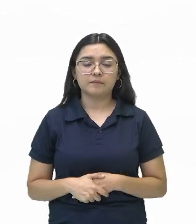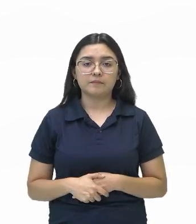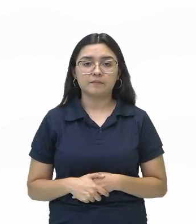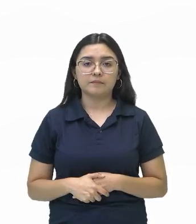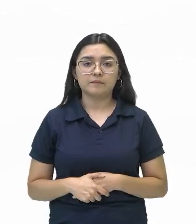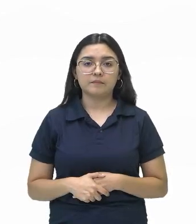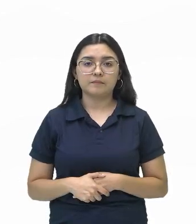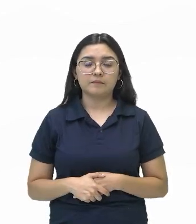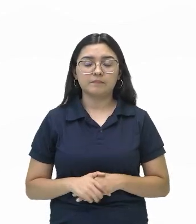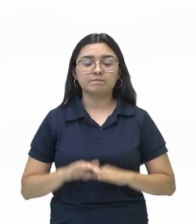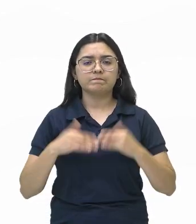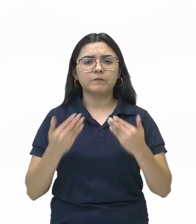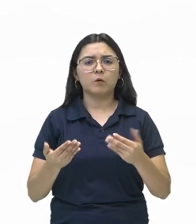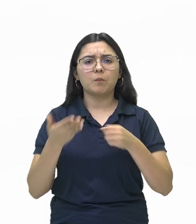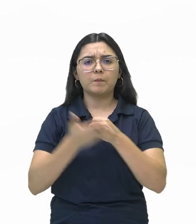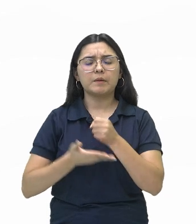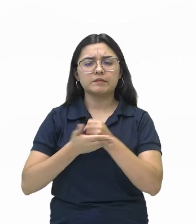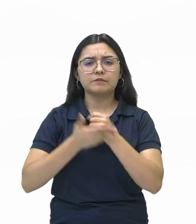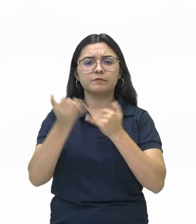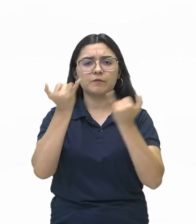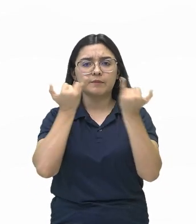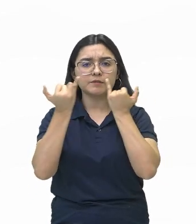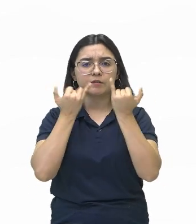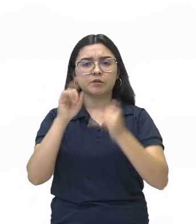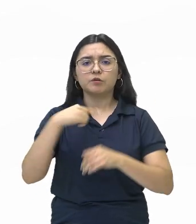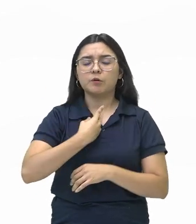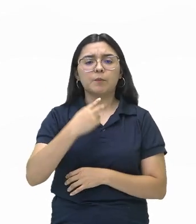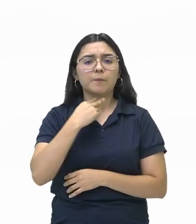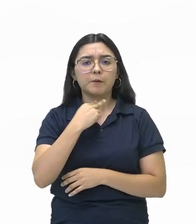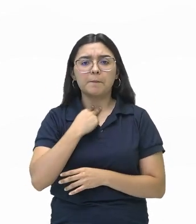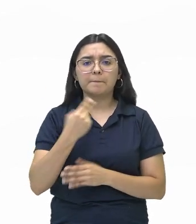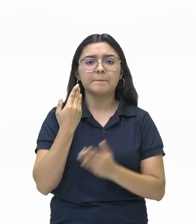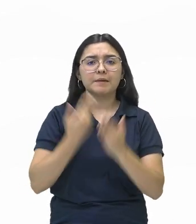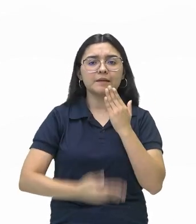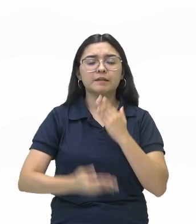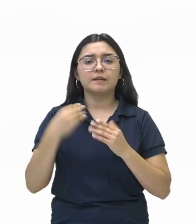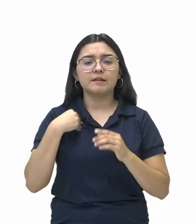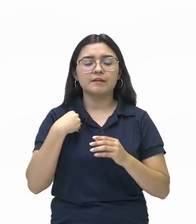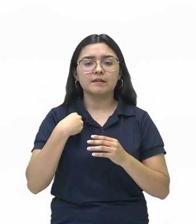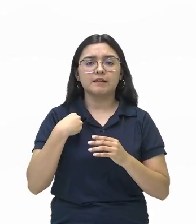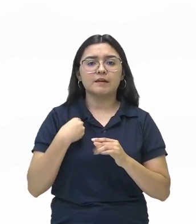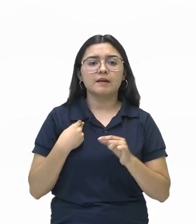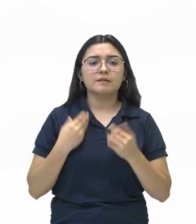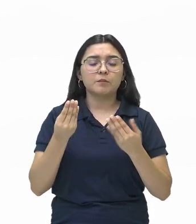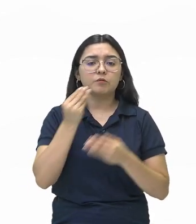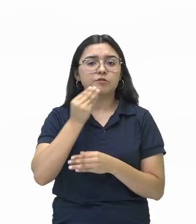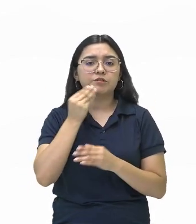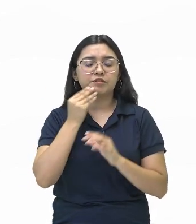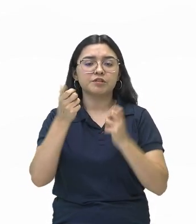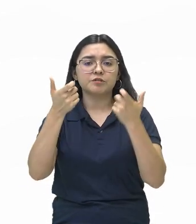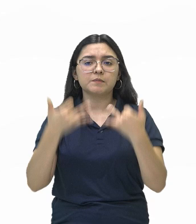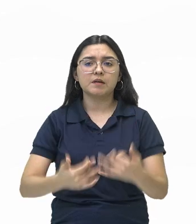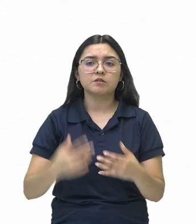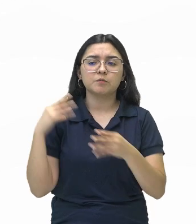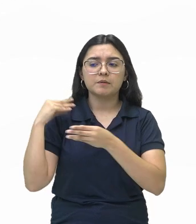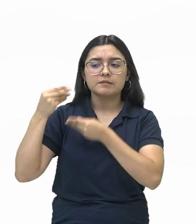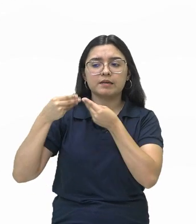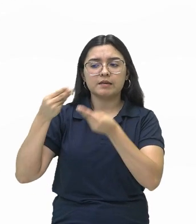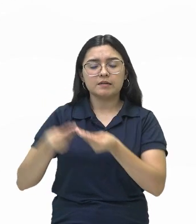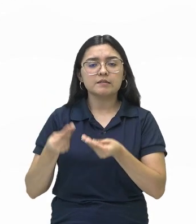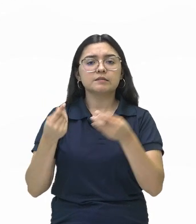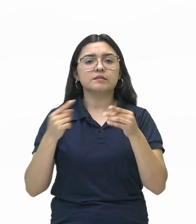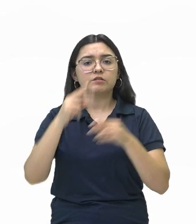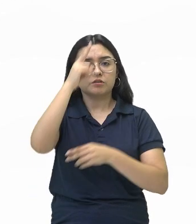Baseado nisso, a gente não pode perder a oportunidade de falar sobre essa herança histórica e esse racismo que foi